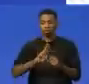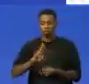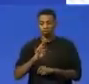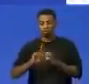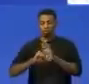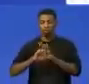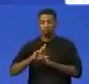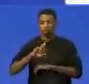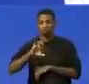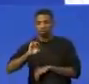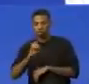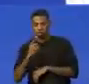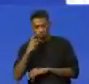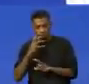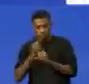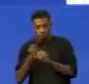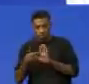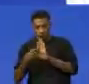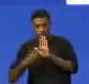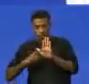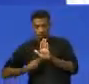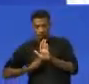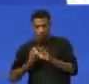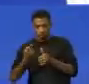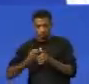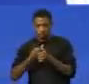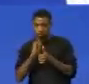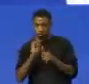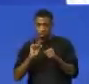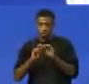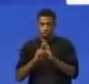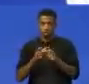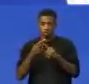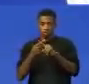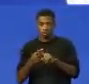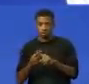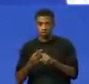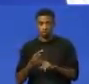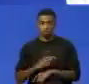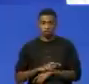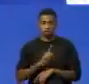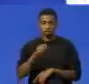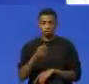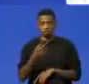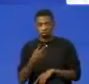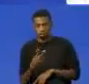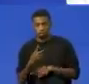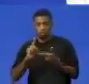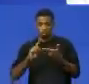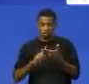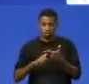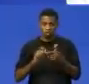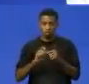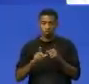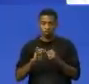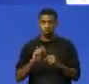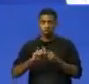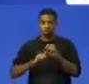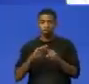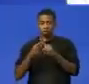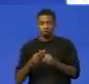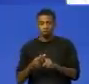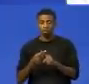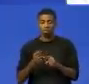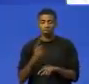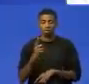de Hess nas equações fornecidas, a primeira é multiplicada por meio, a segunda equação é fornecida, é